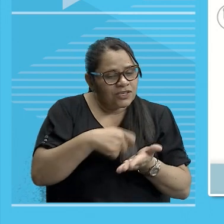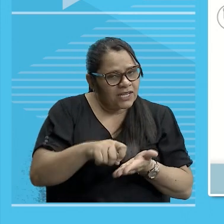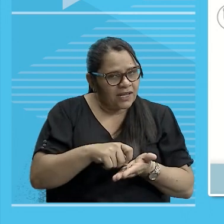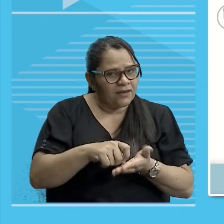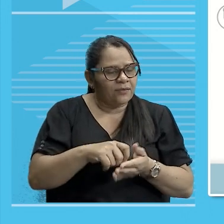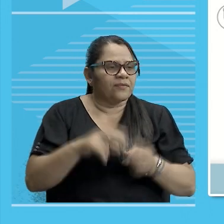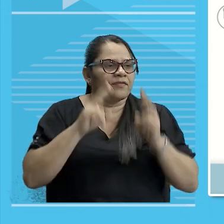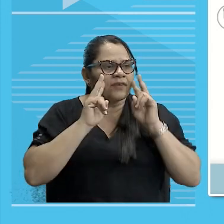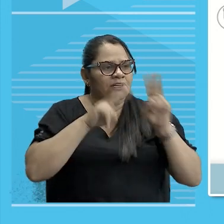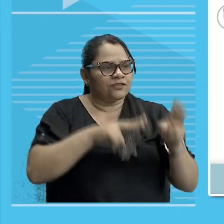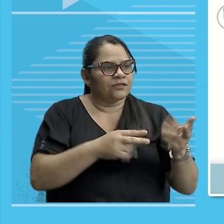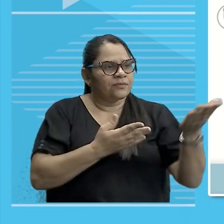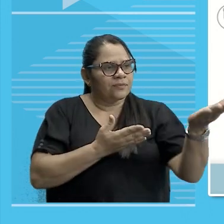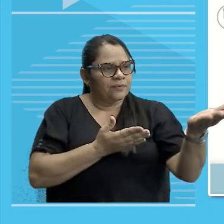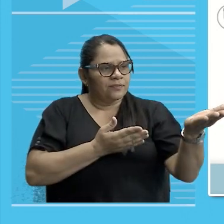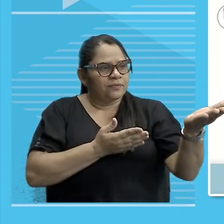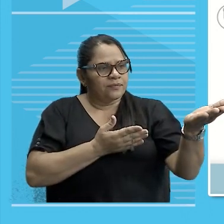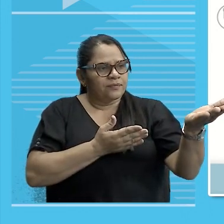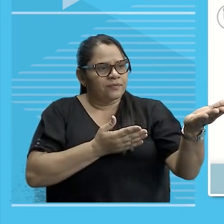vamos lá